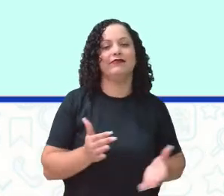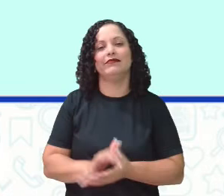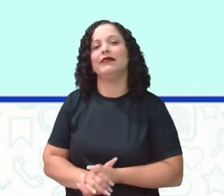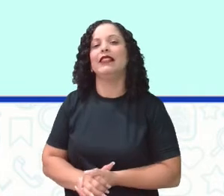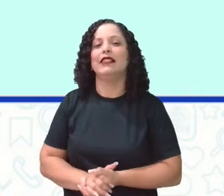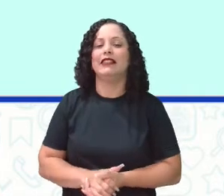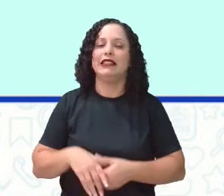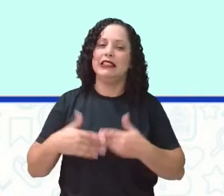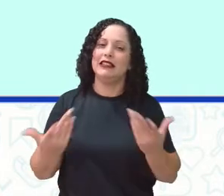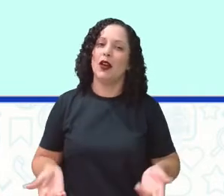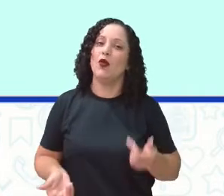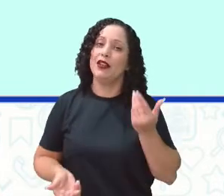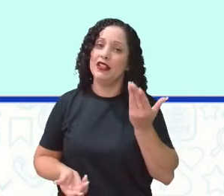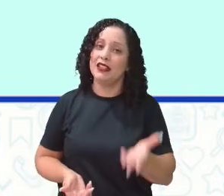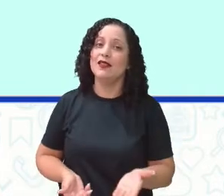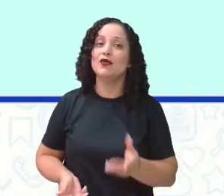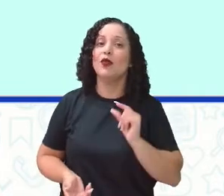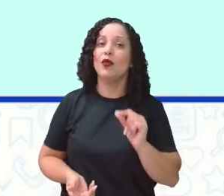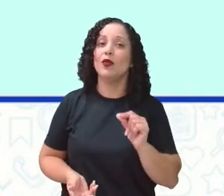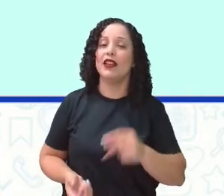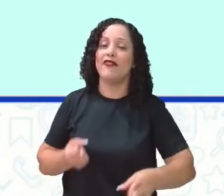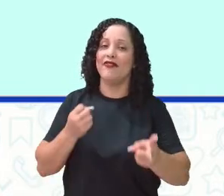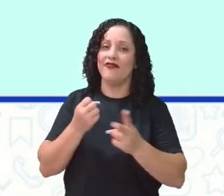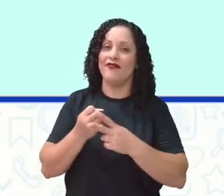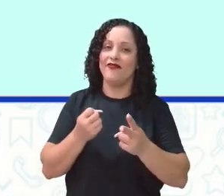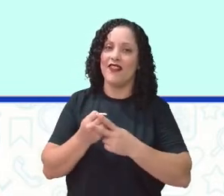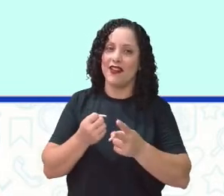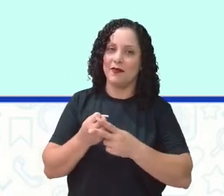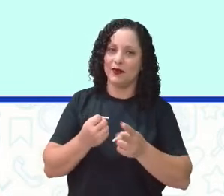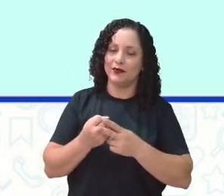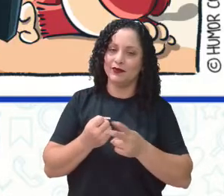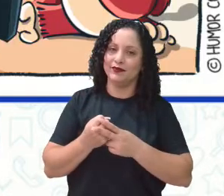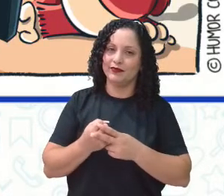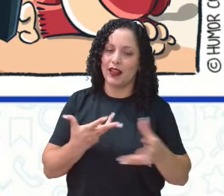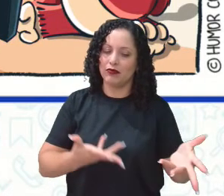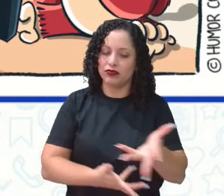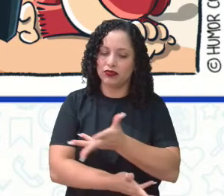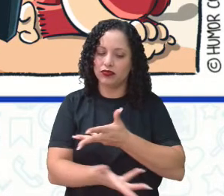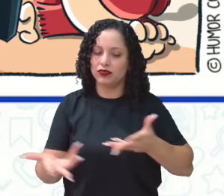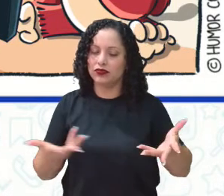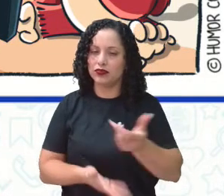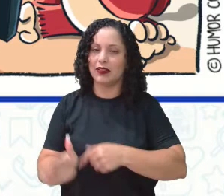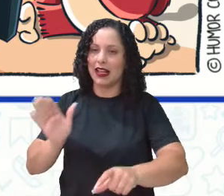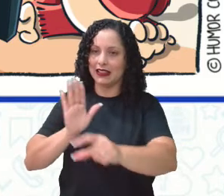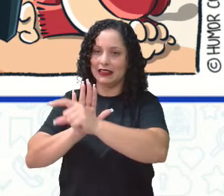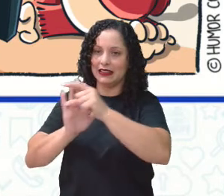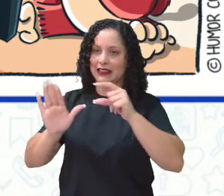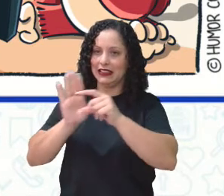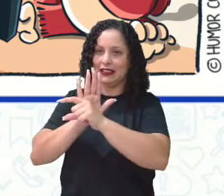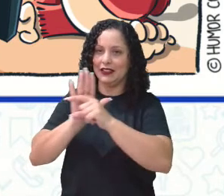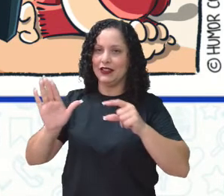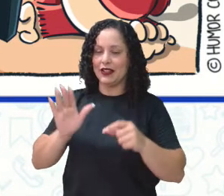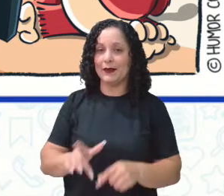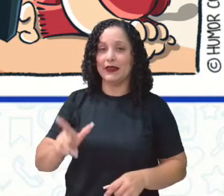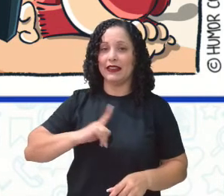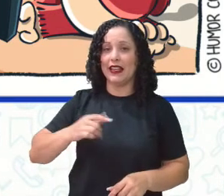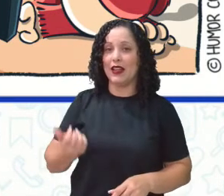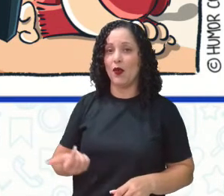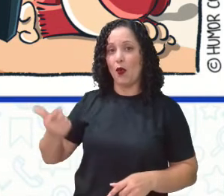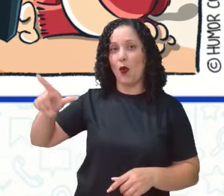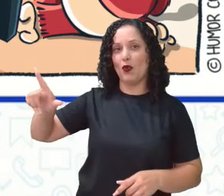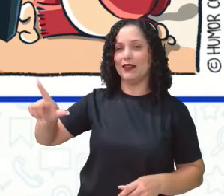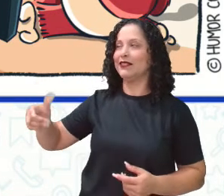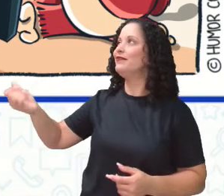esses são os verbos que contribuíram, trazendo sentido nessa tirinha. Então, nós temos mais outra aí, não